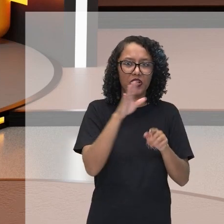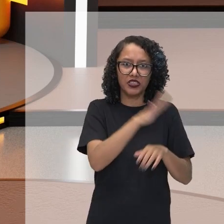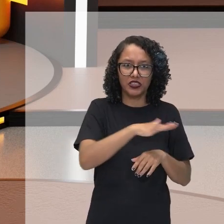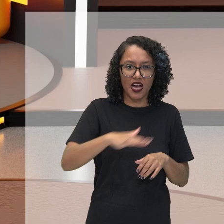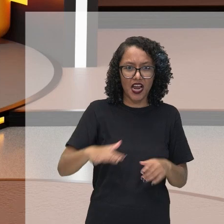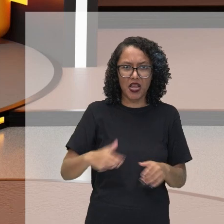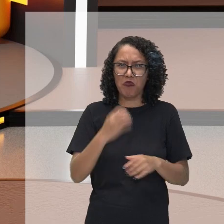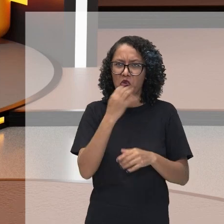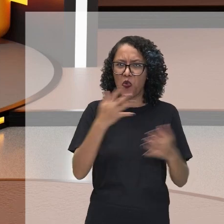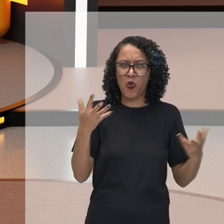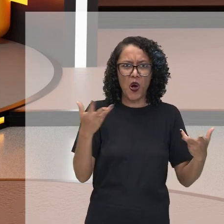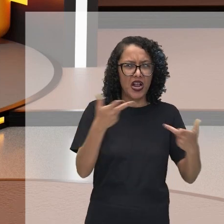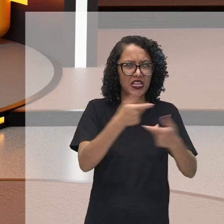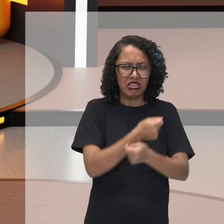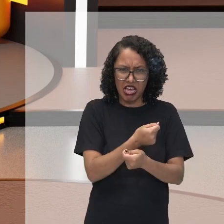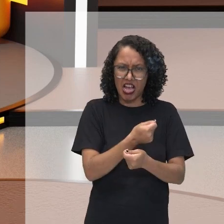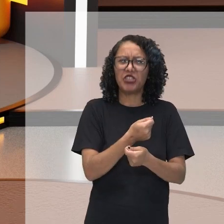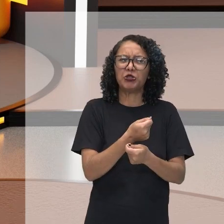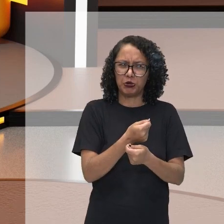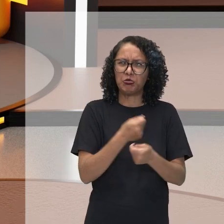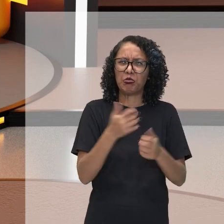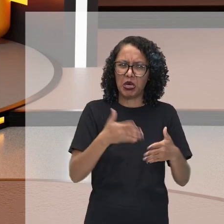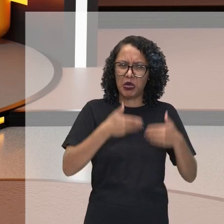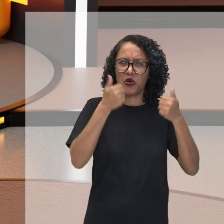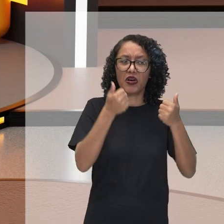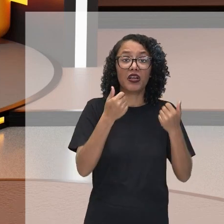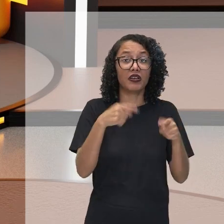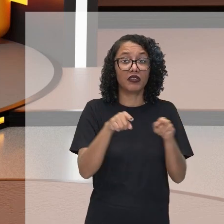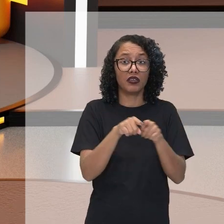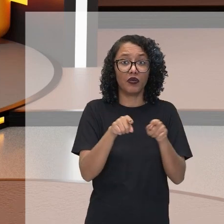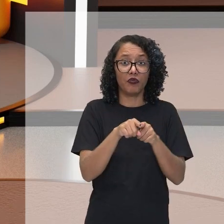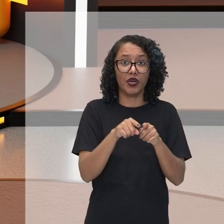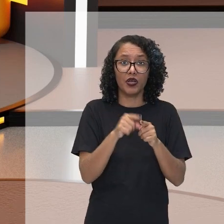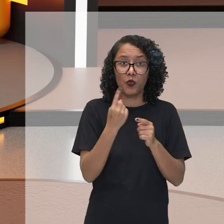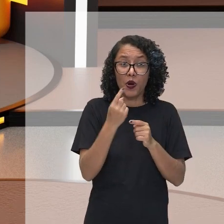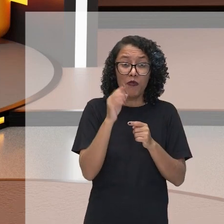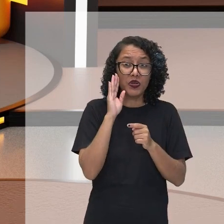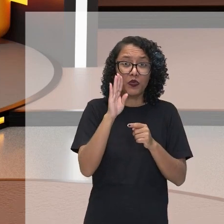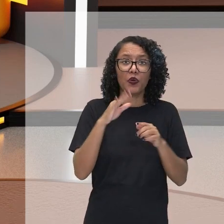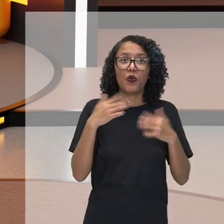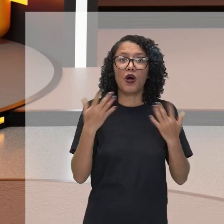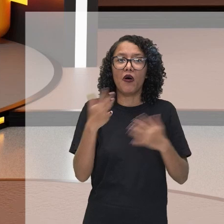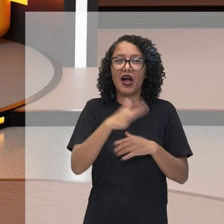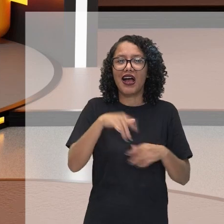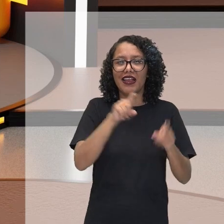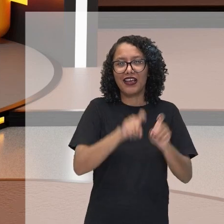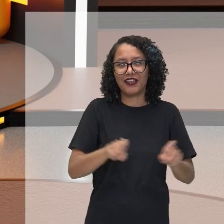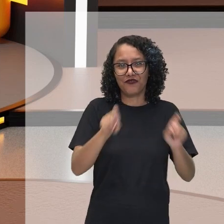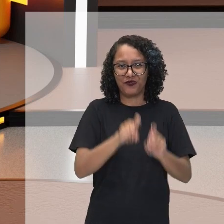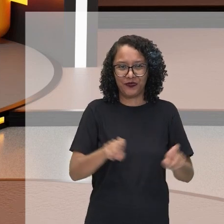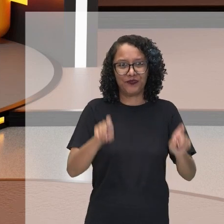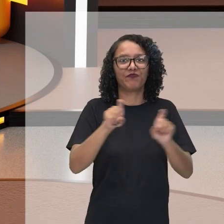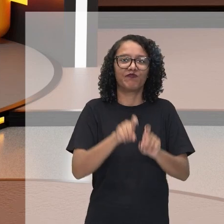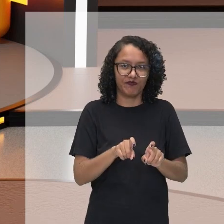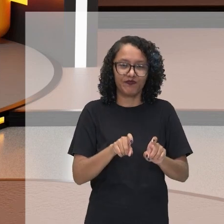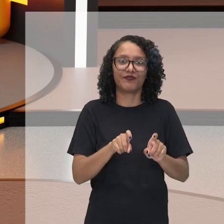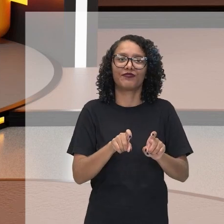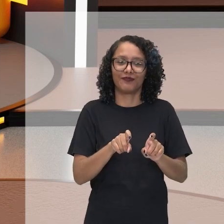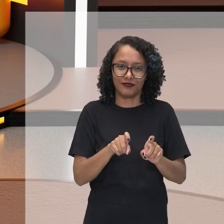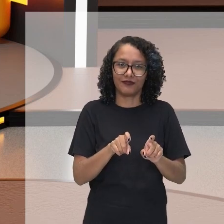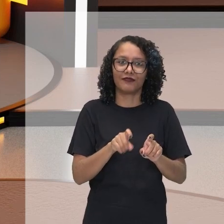melhorar cada vez mais. E, principalmente, um fator que ajuda muito vai ser a informática. Então, processo